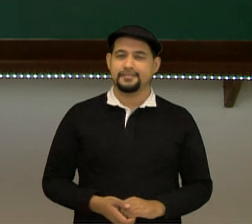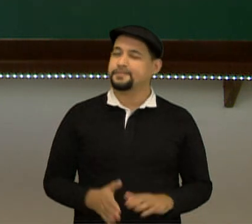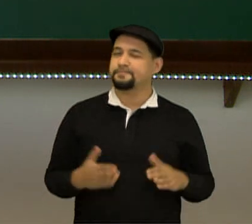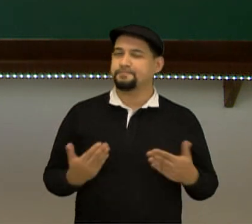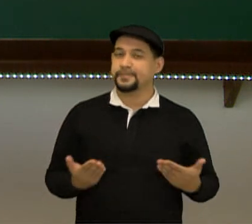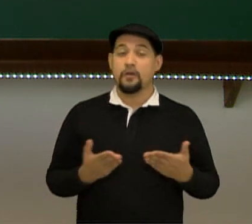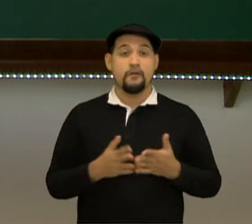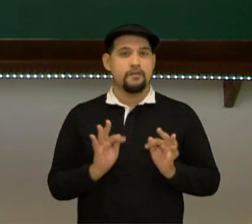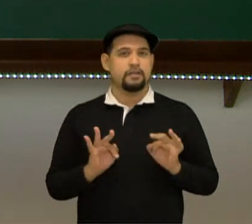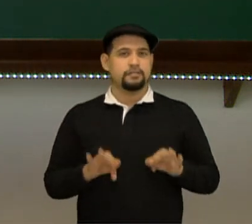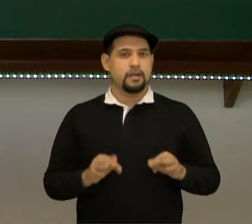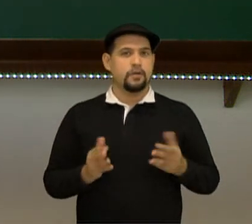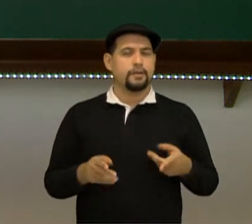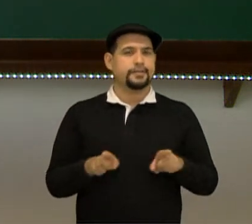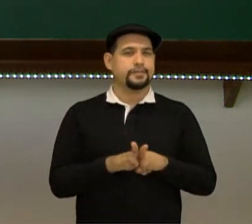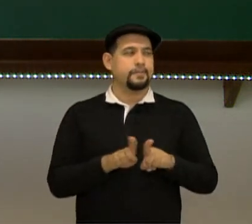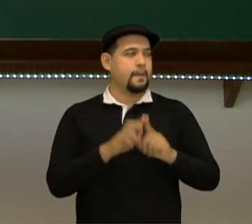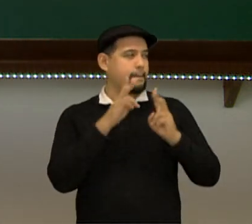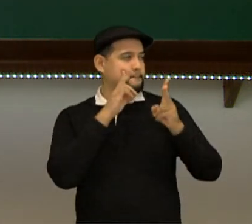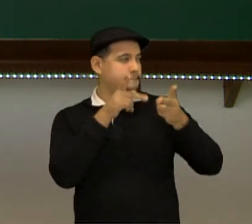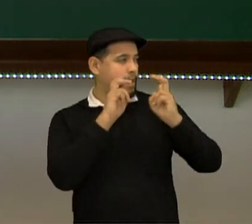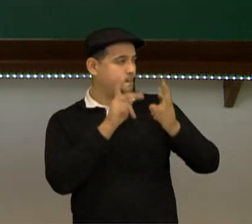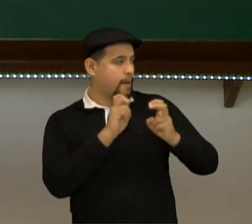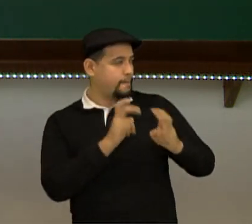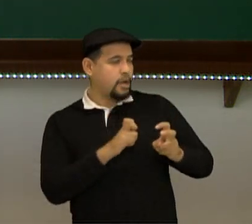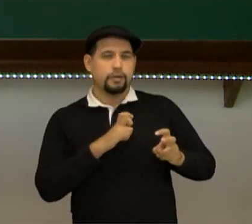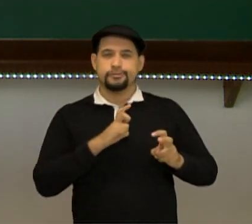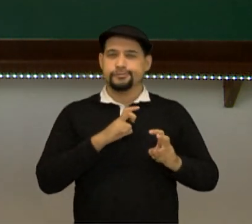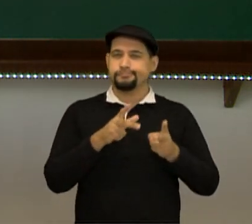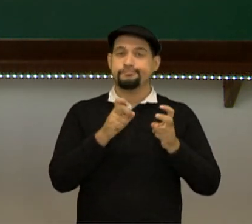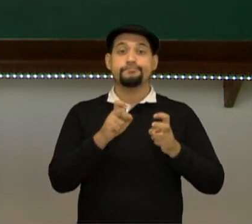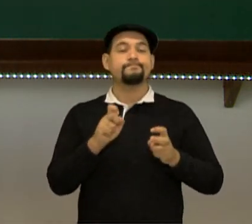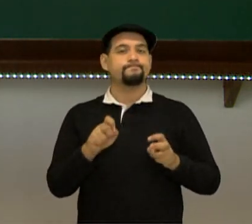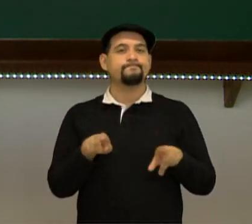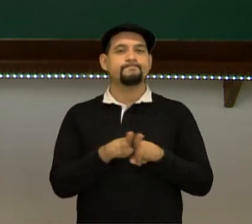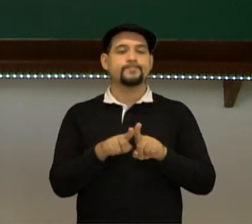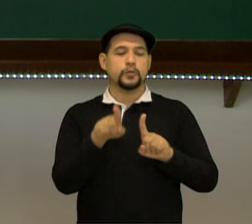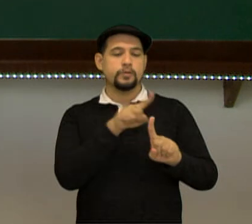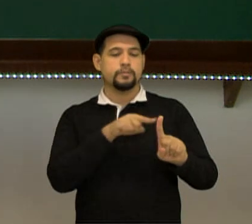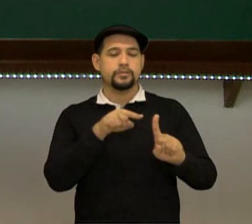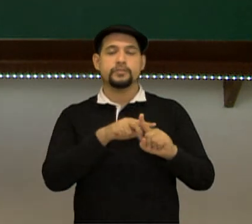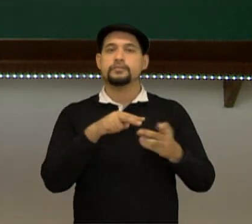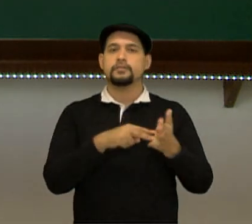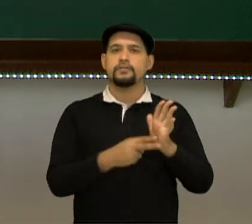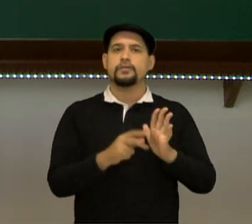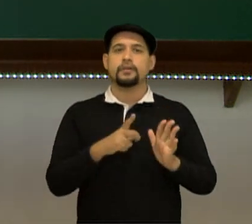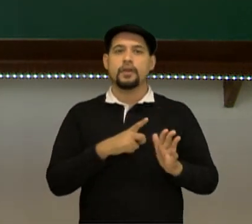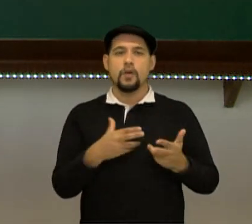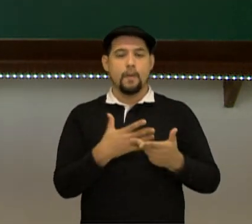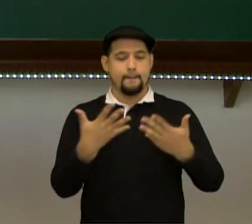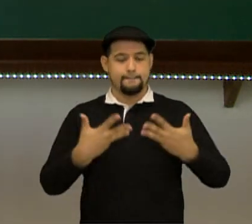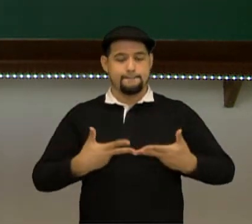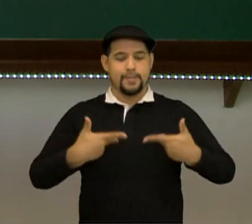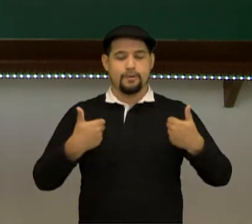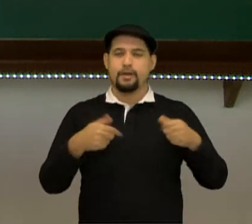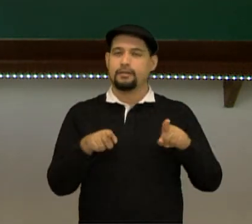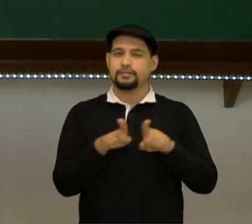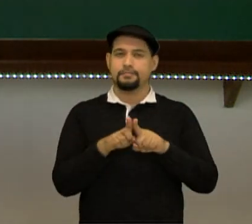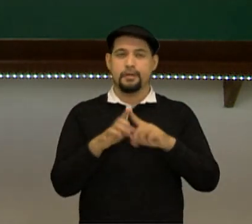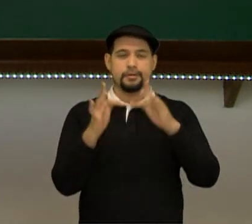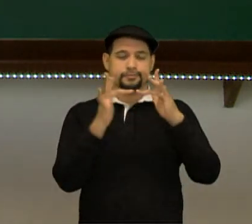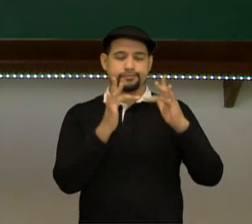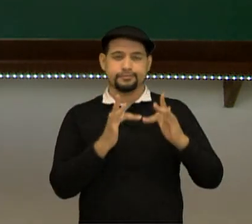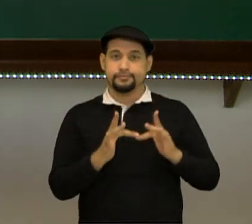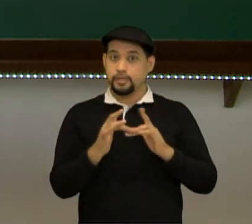vamos finalizar dentro dessa perspectiva que vocês observar no Claro que objetiva estabelecer condições melhores de